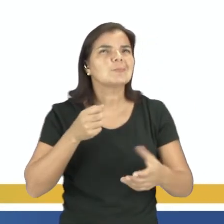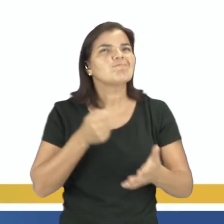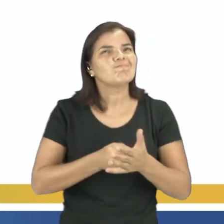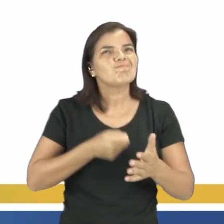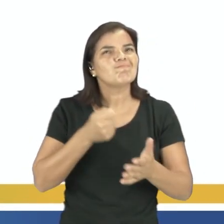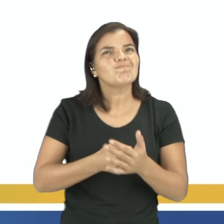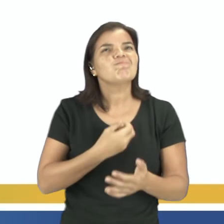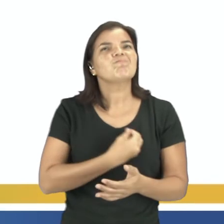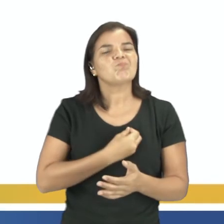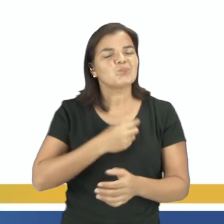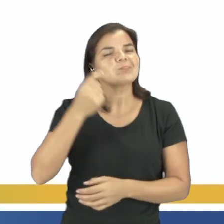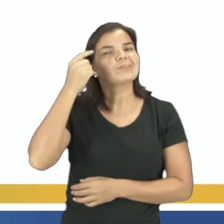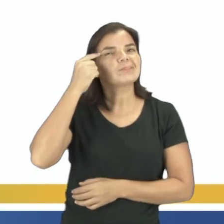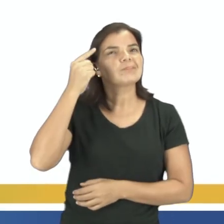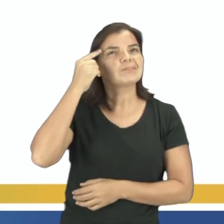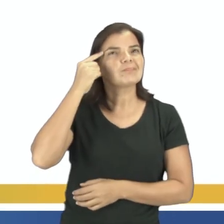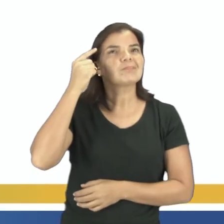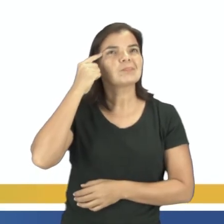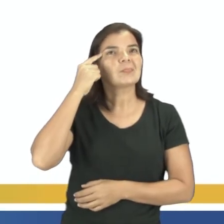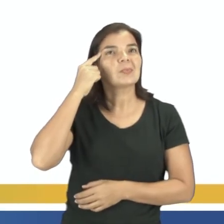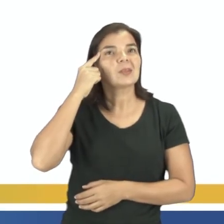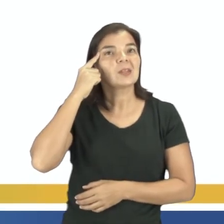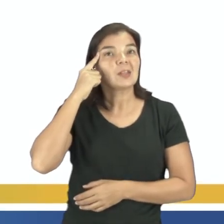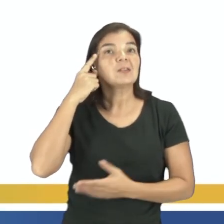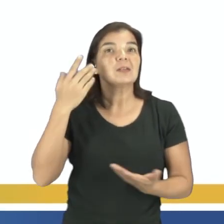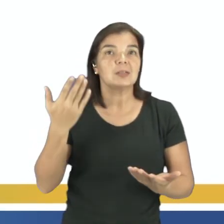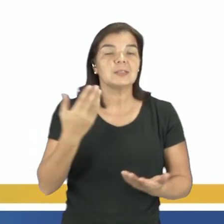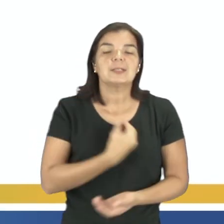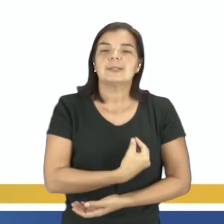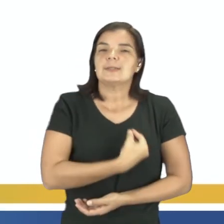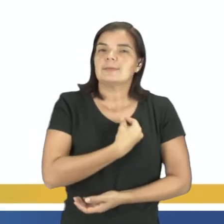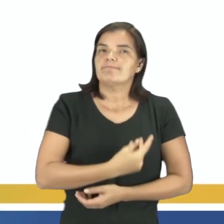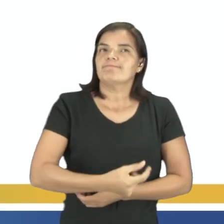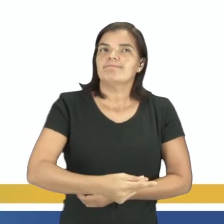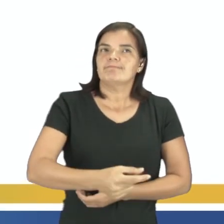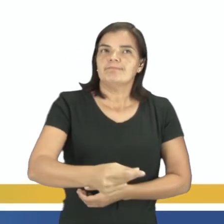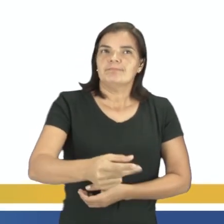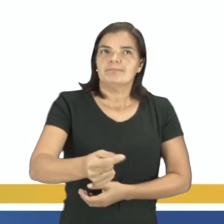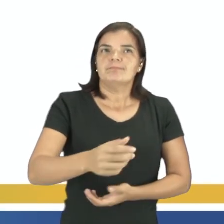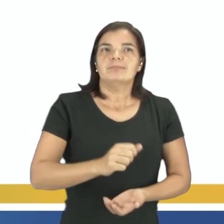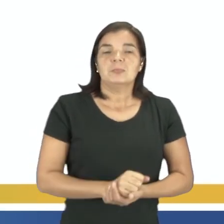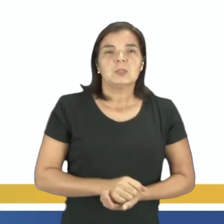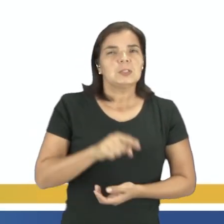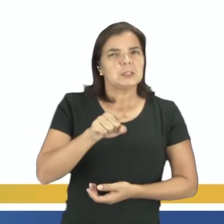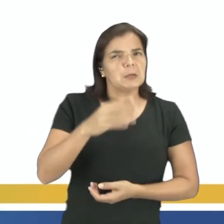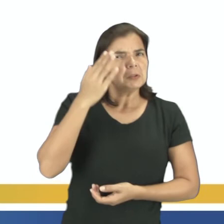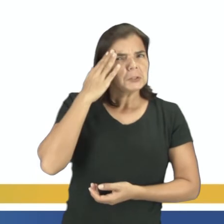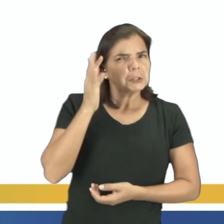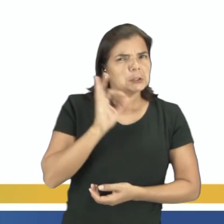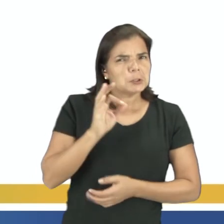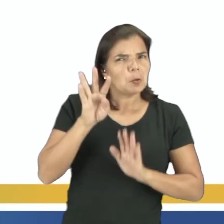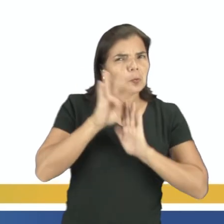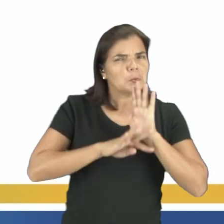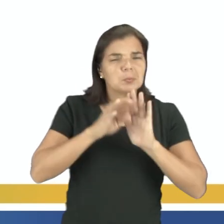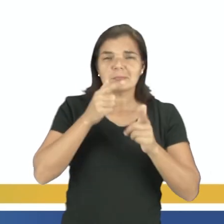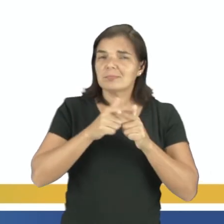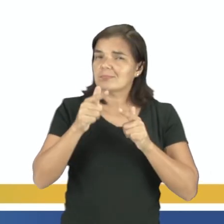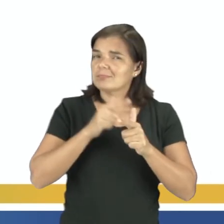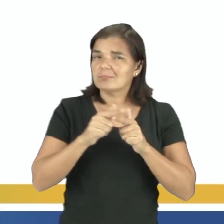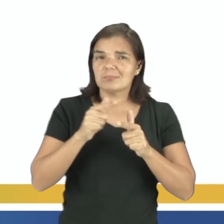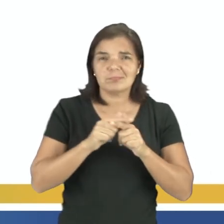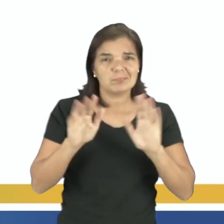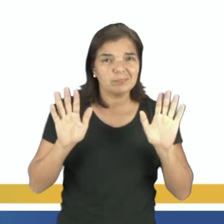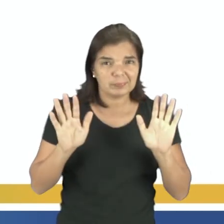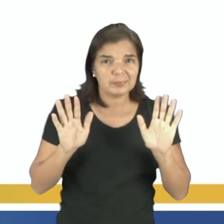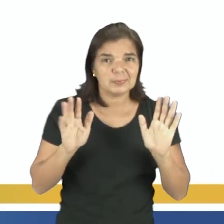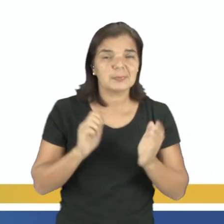a hesitar. E é essa a reflexão que dá a desventura uma vida tão longa. Se você não entendeu o texto, não tem problema.